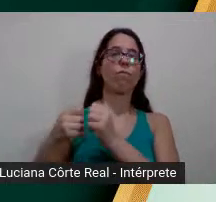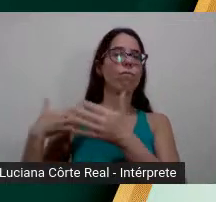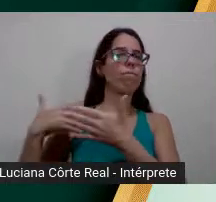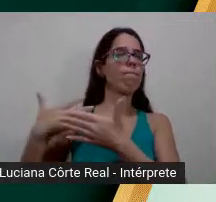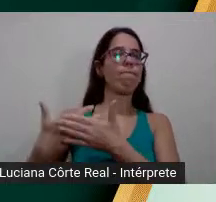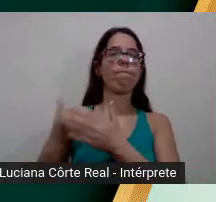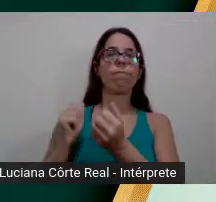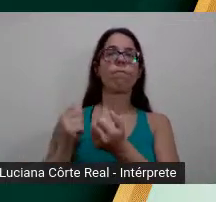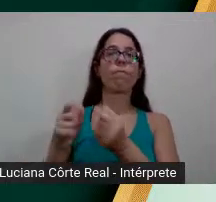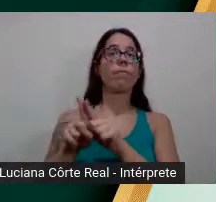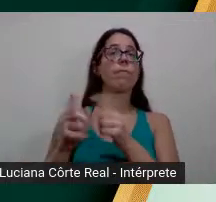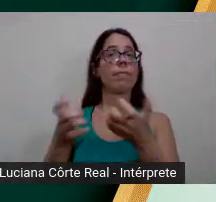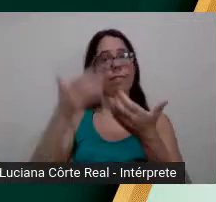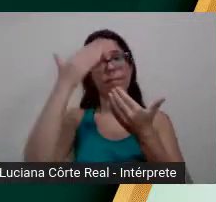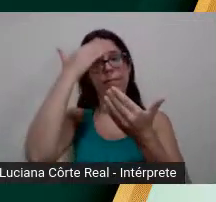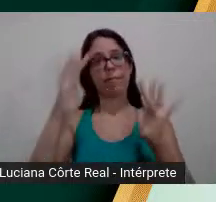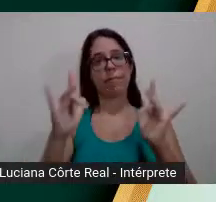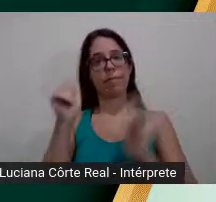trajetória e a minha namorada.